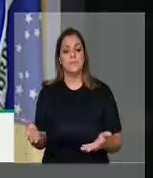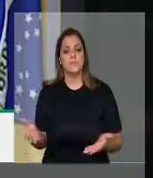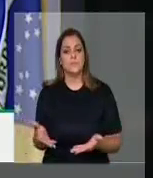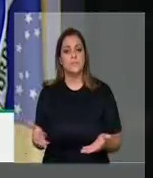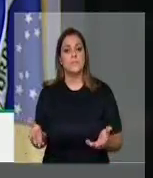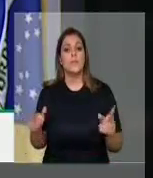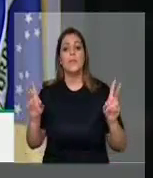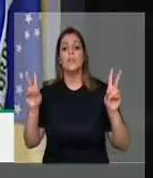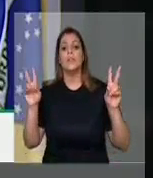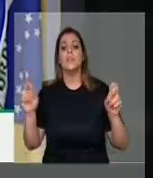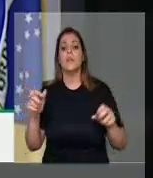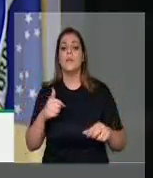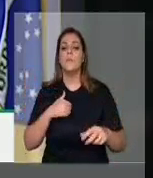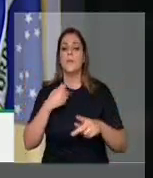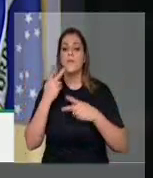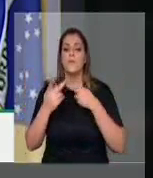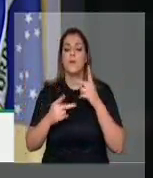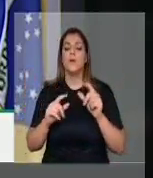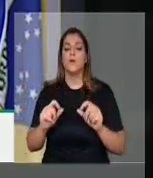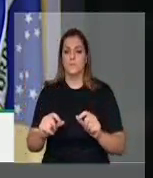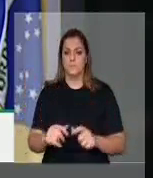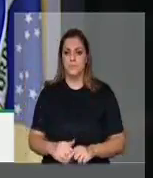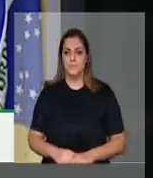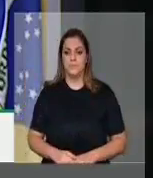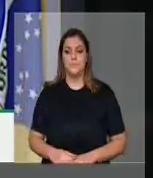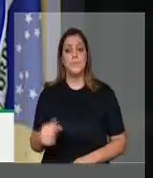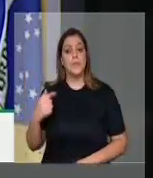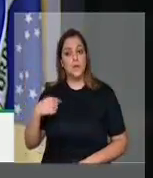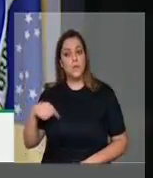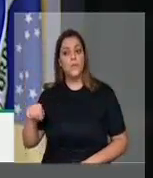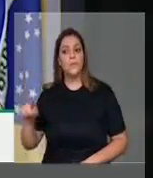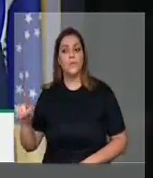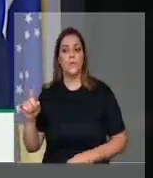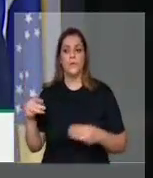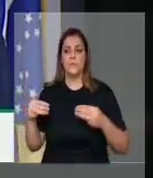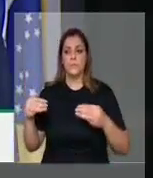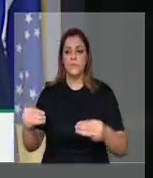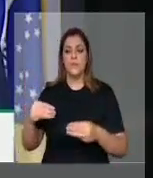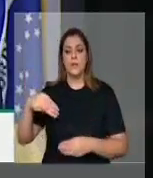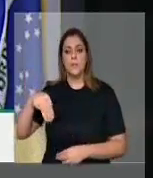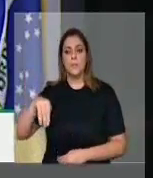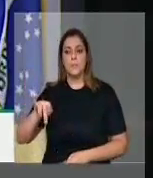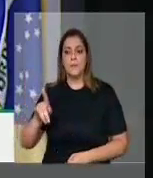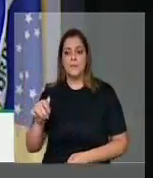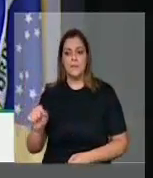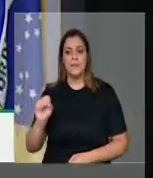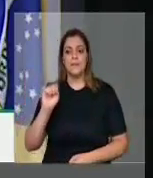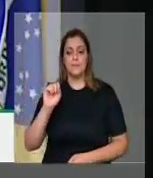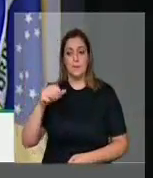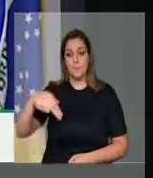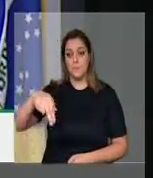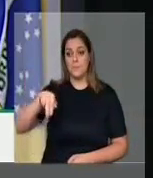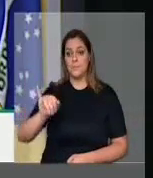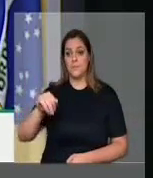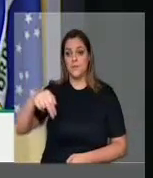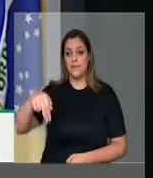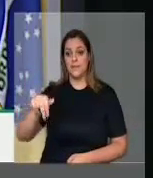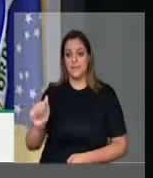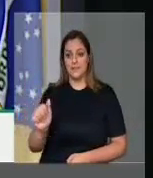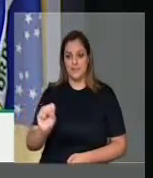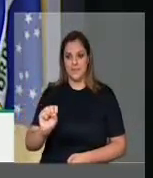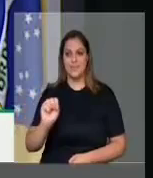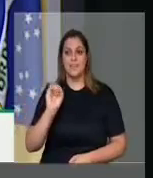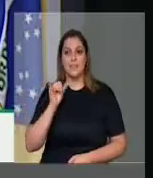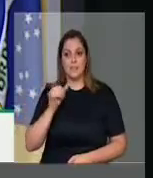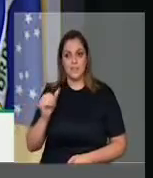é um ato do qual participei no Ministério das Minas e Energia. Mas antes, até por